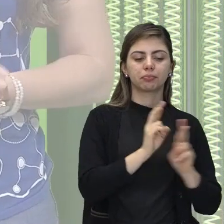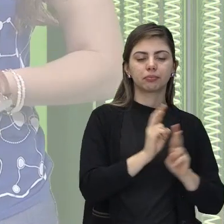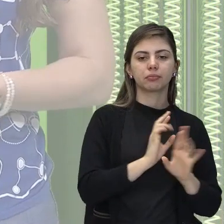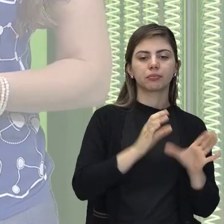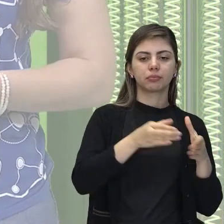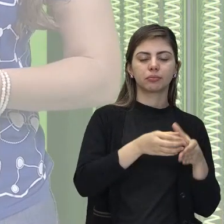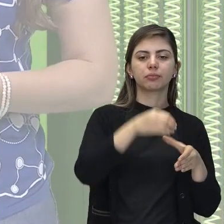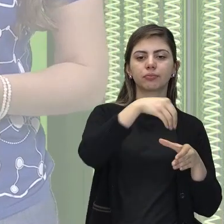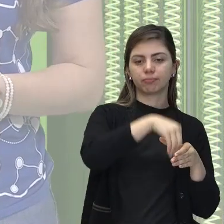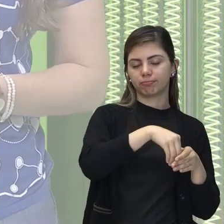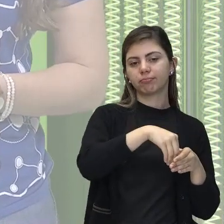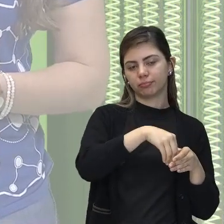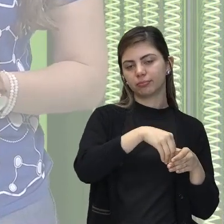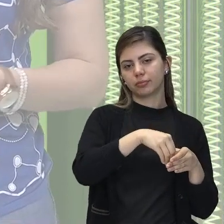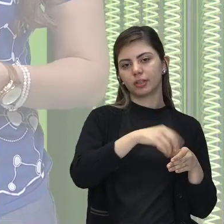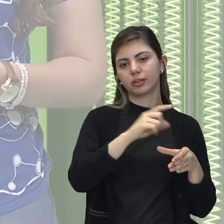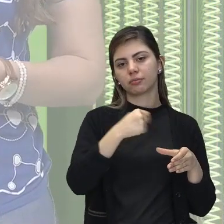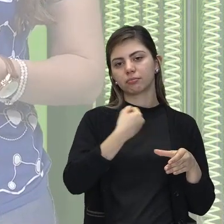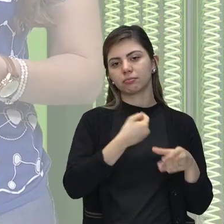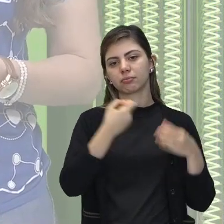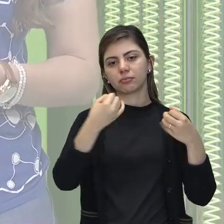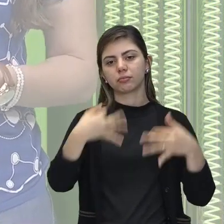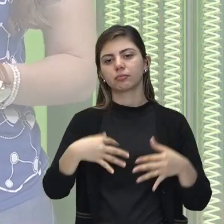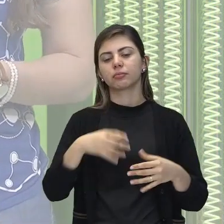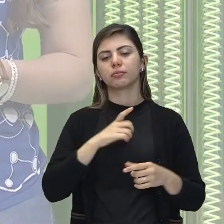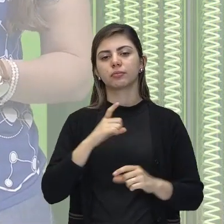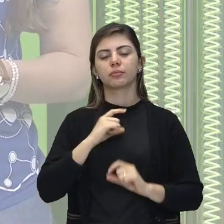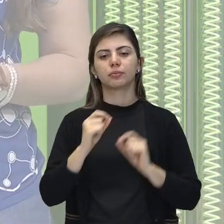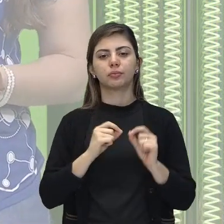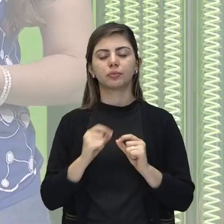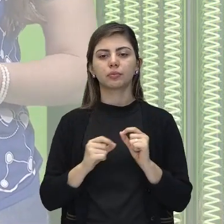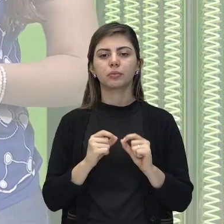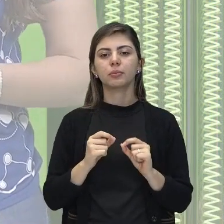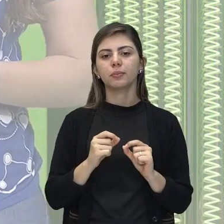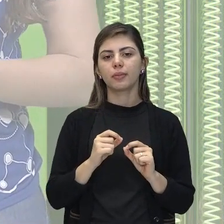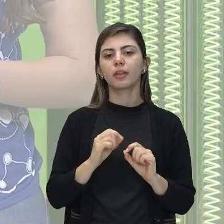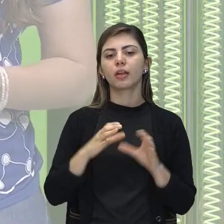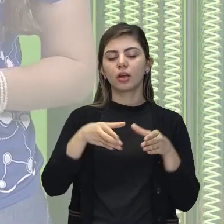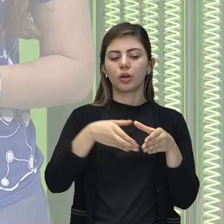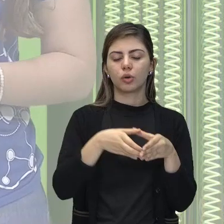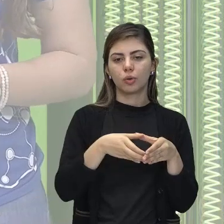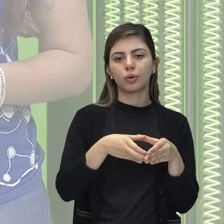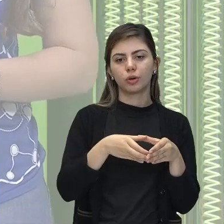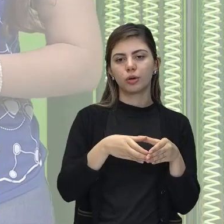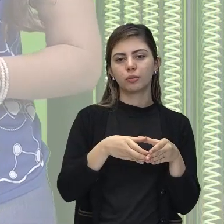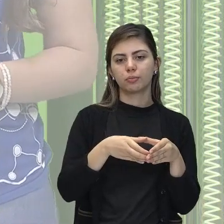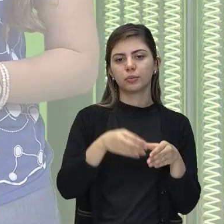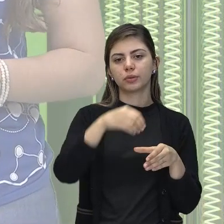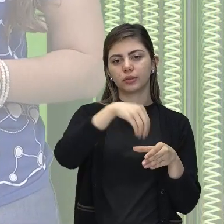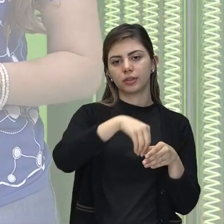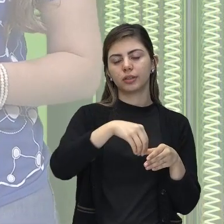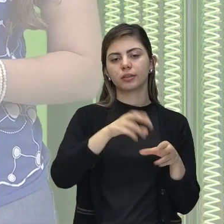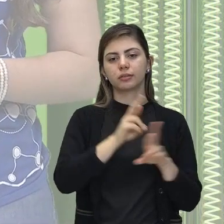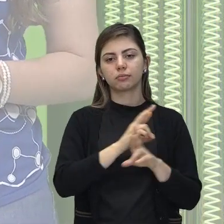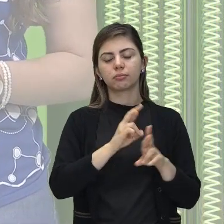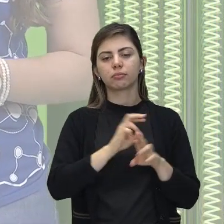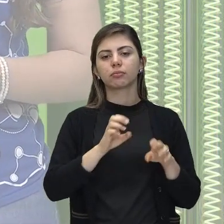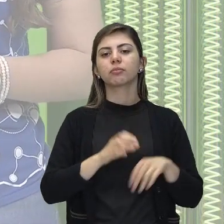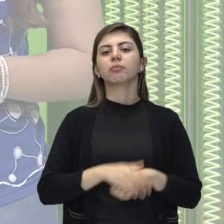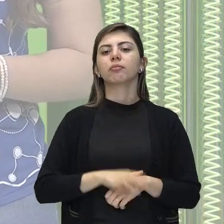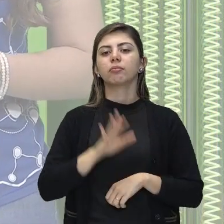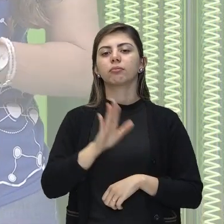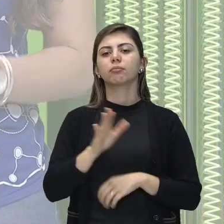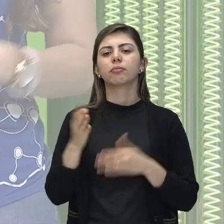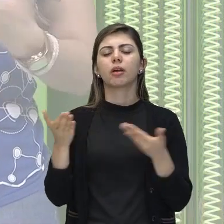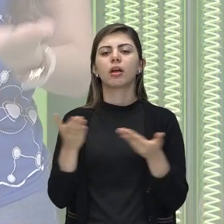intraespecíficas, né, de seres, de organismos da mesma espécie, e agora nós vamos ver